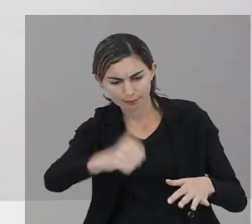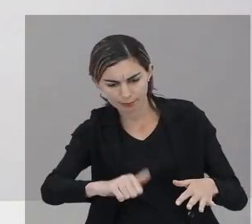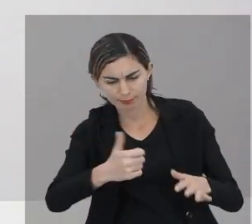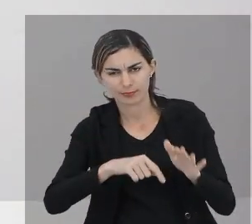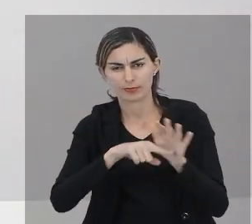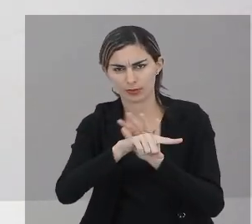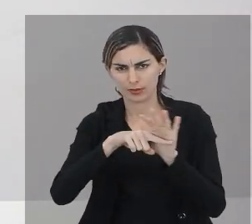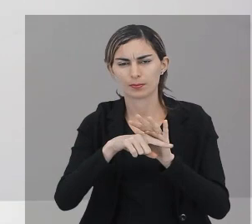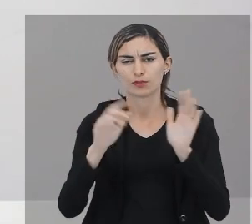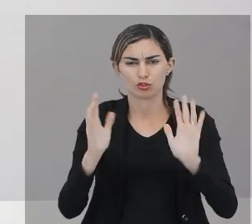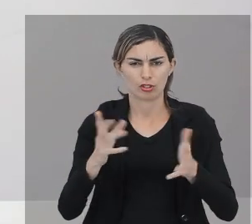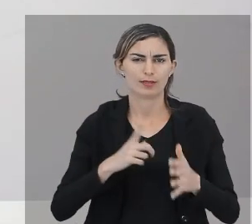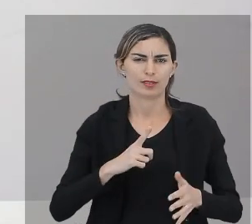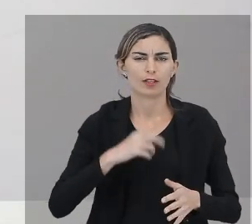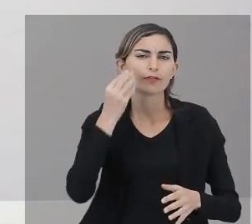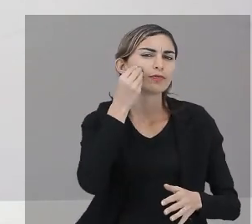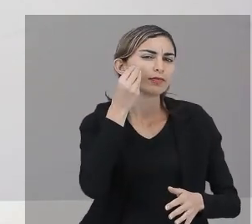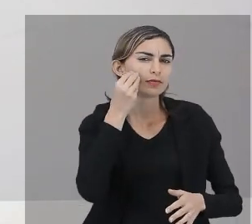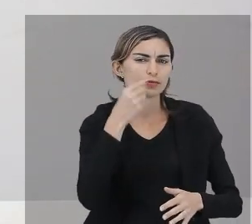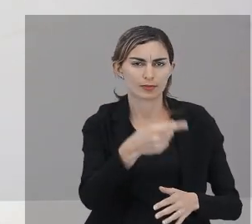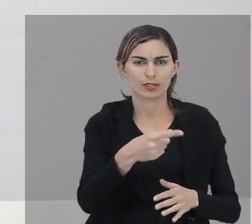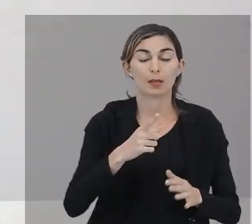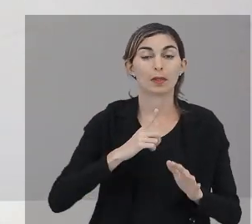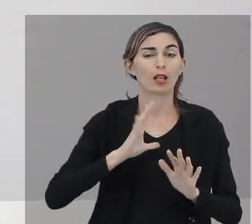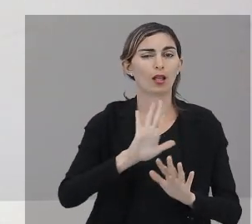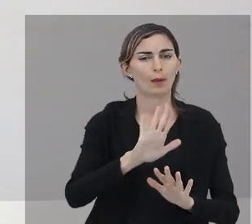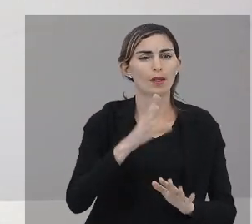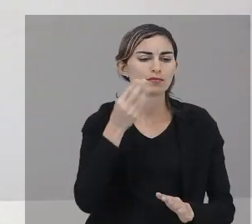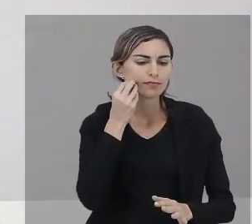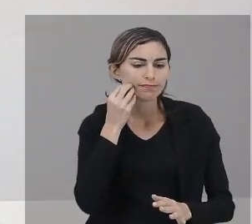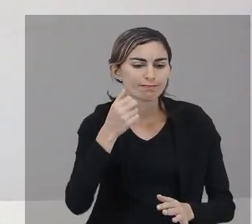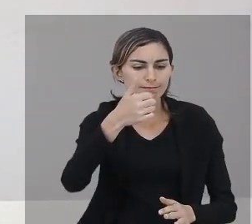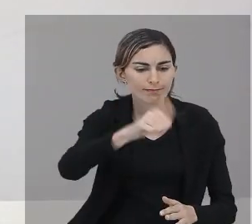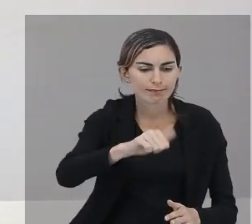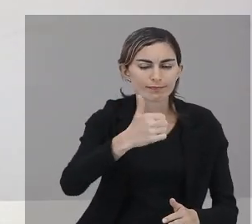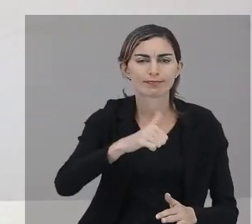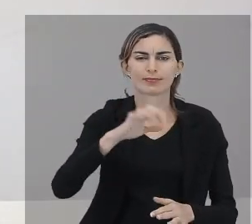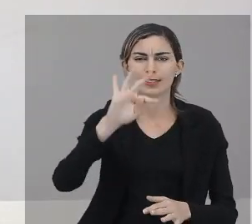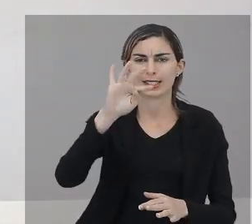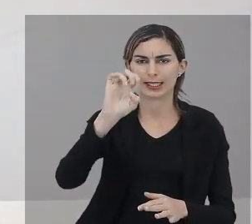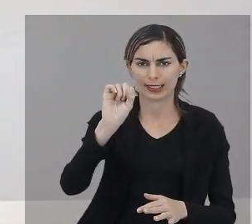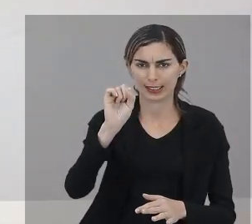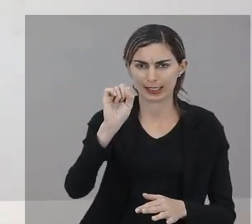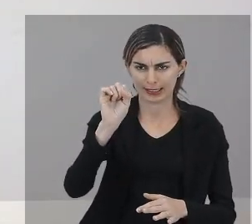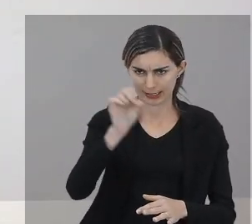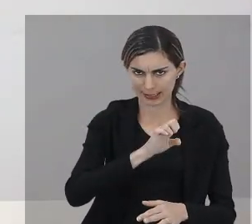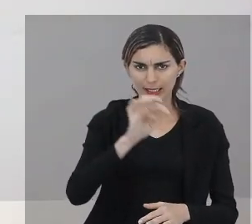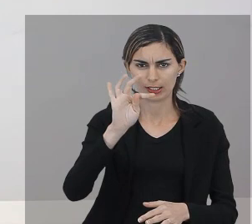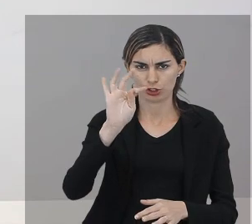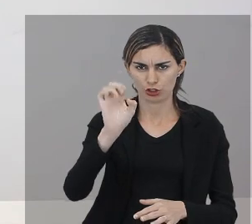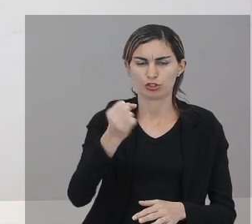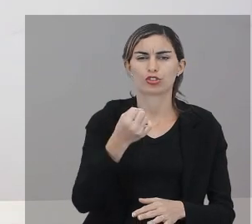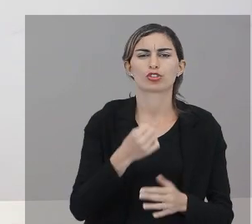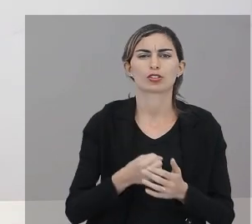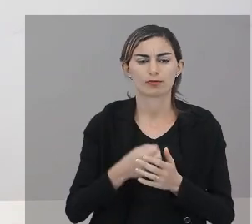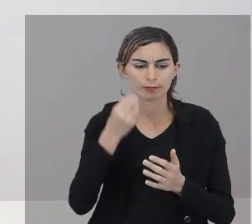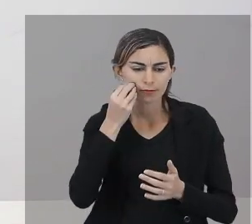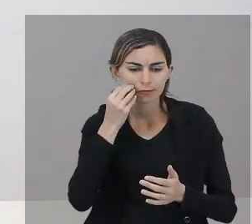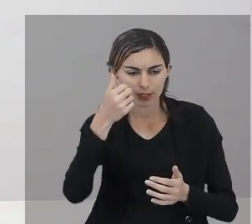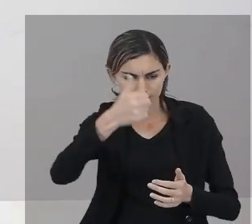para fazer o teste. Só que o teste ele tem algumas especificações. Você vai precisar